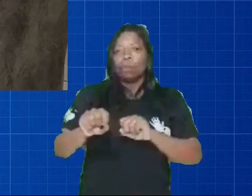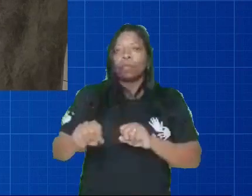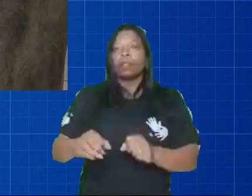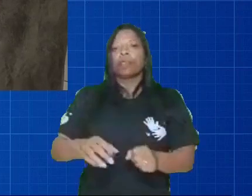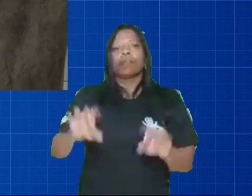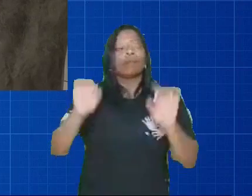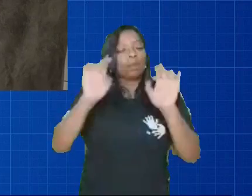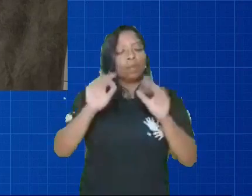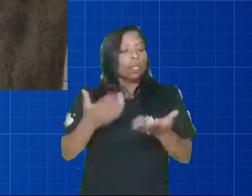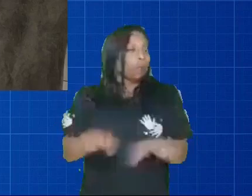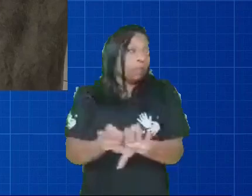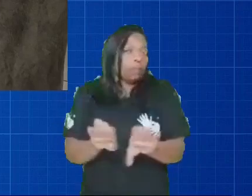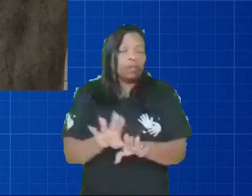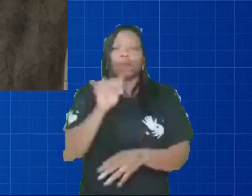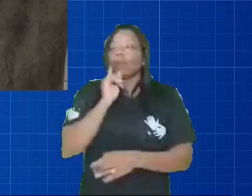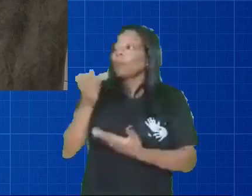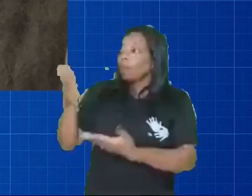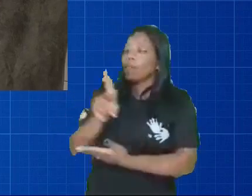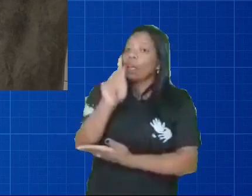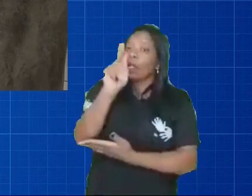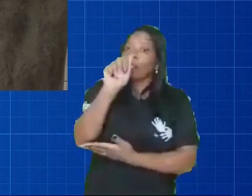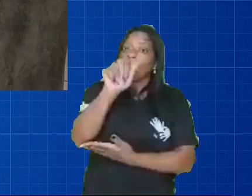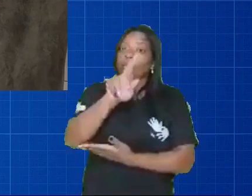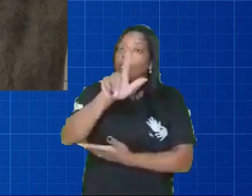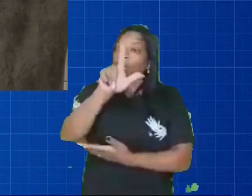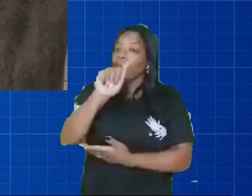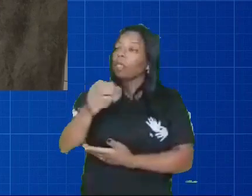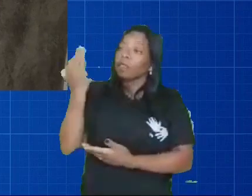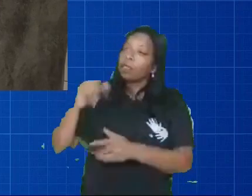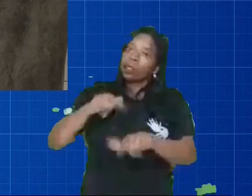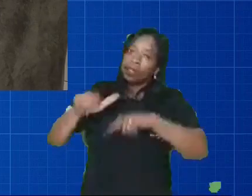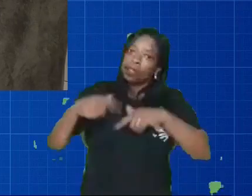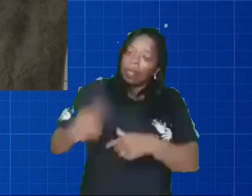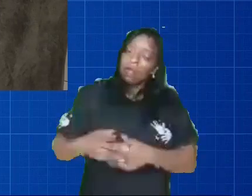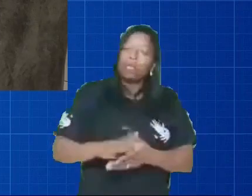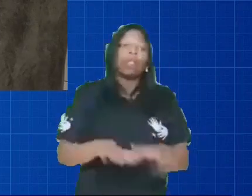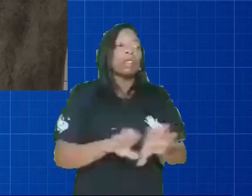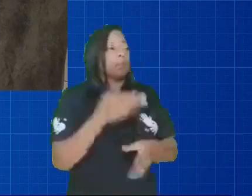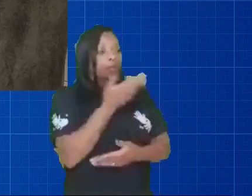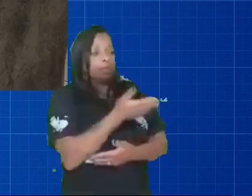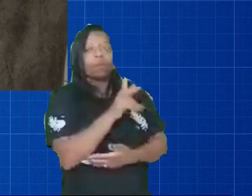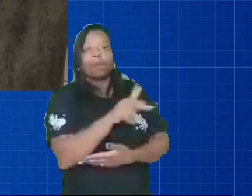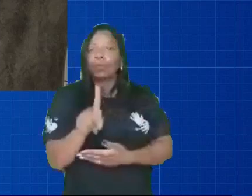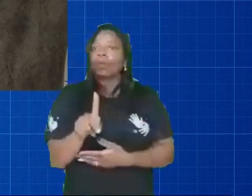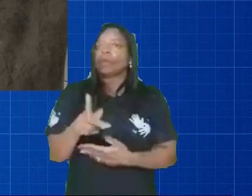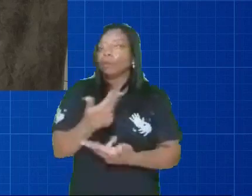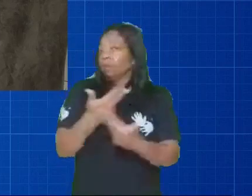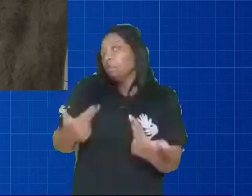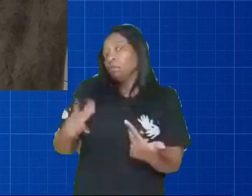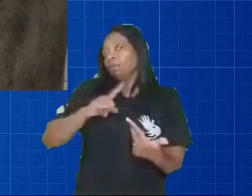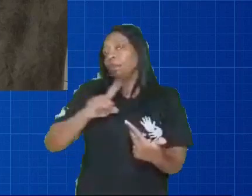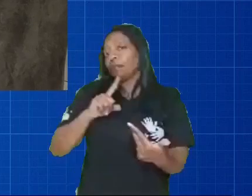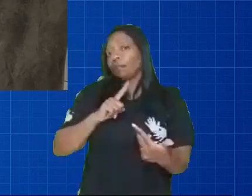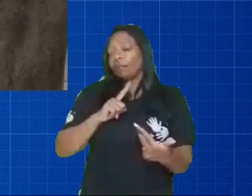com a gente, agora a gente também tem outra profissional, a professora Cristine. Então a gente está fazendo esse apoio às unidades educacionais, às ações, né? Os programas